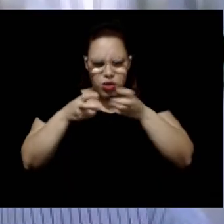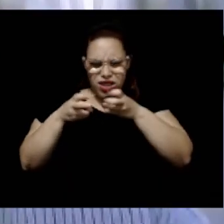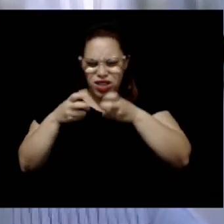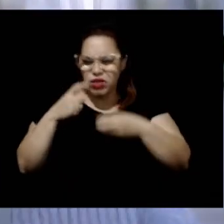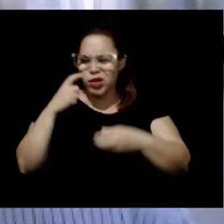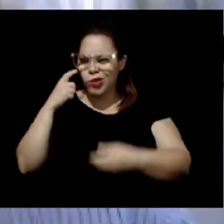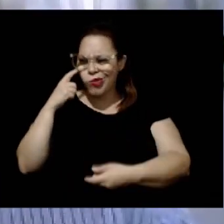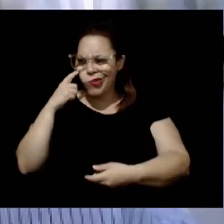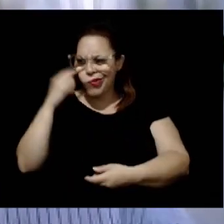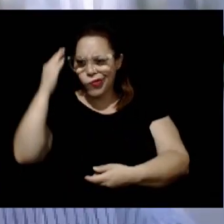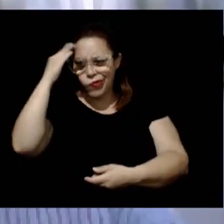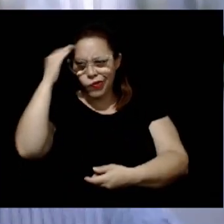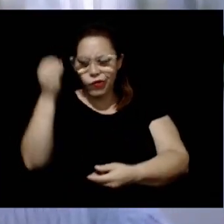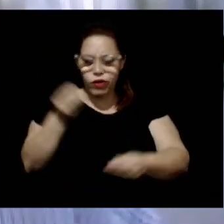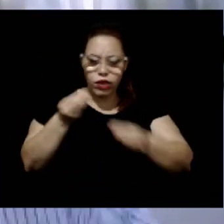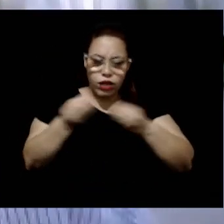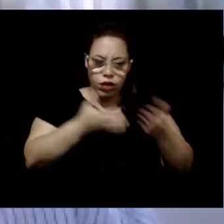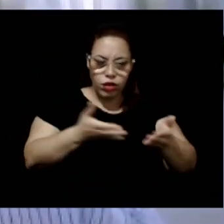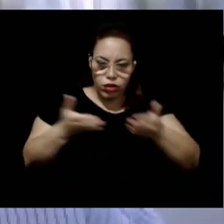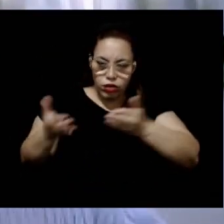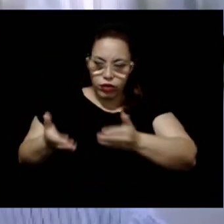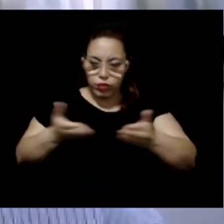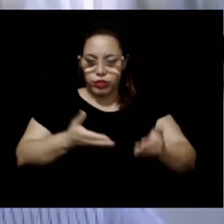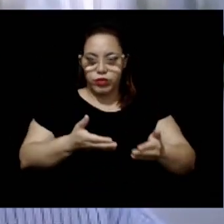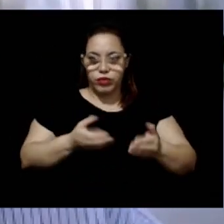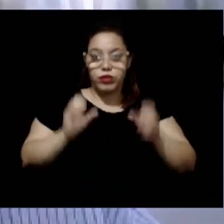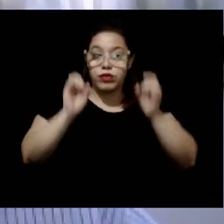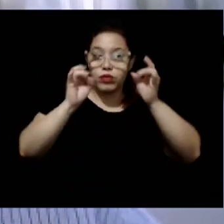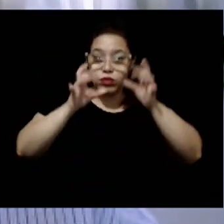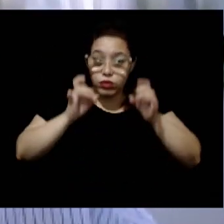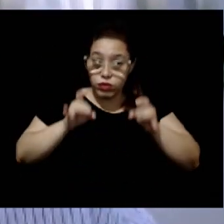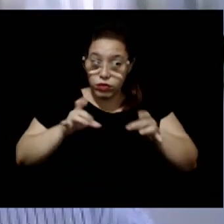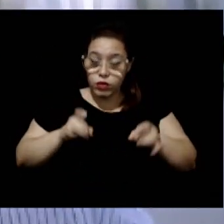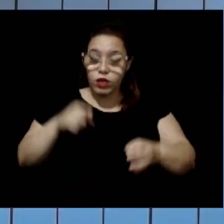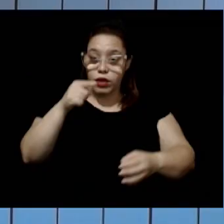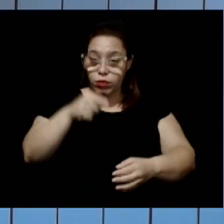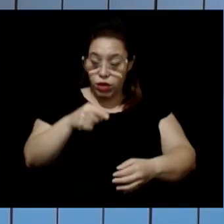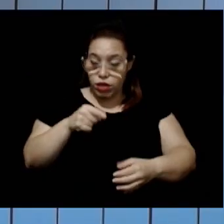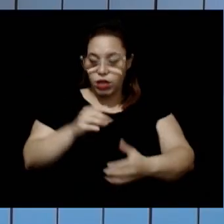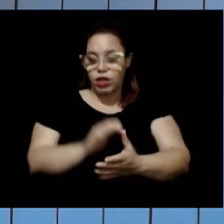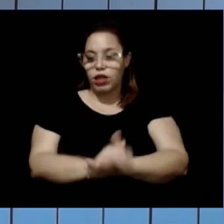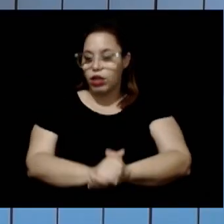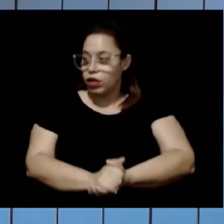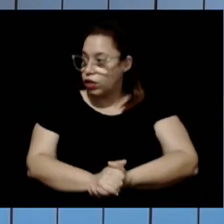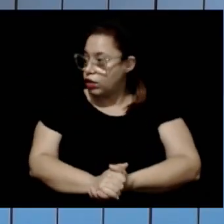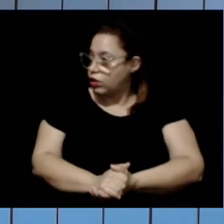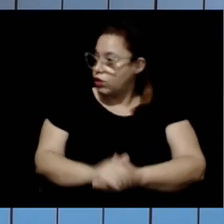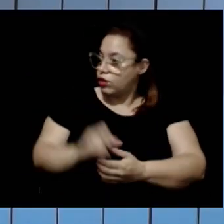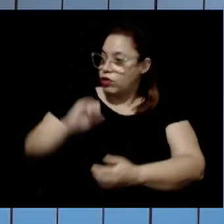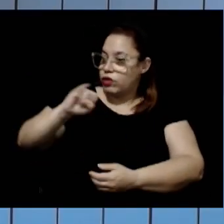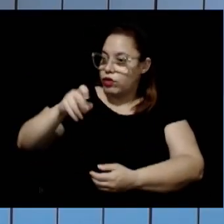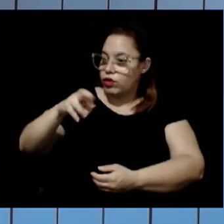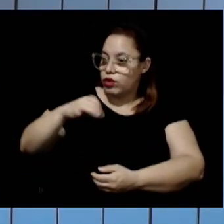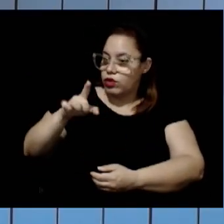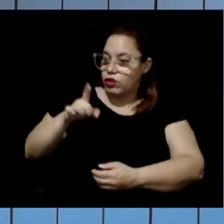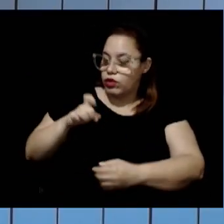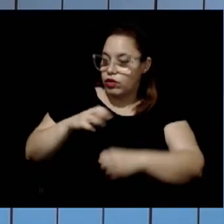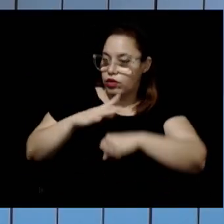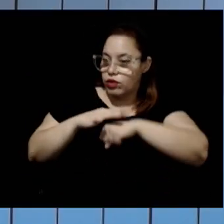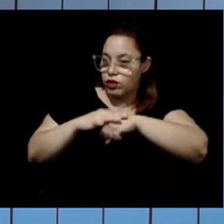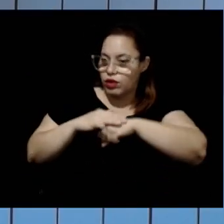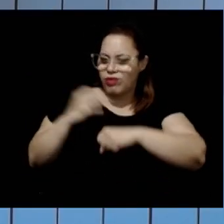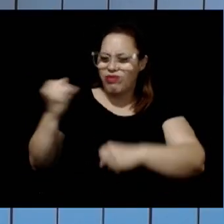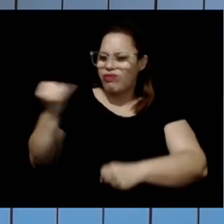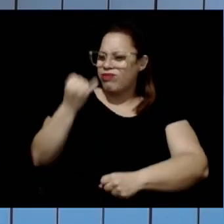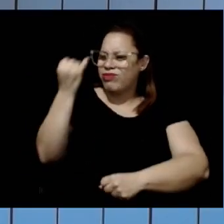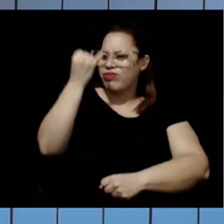dar uma condução específica para essa situação. Doutor José, uma outra doença que eu acho importantíssimo a gente